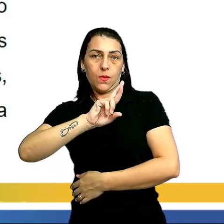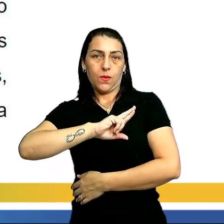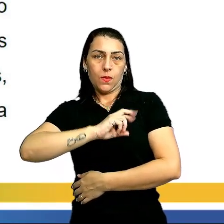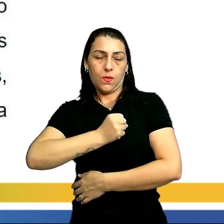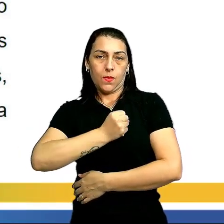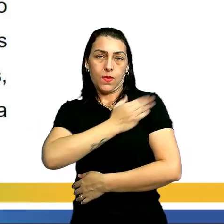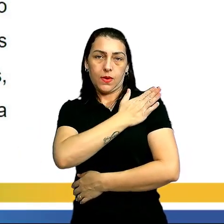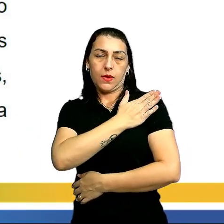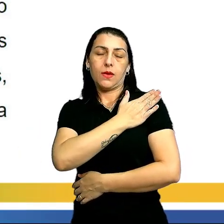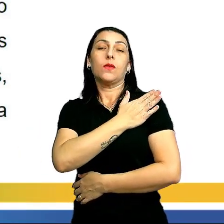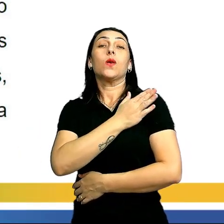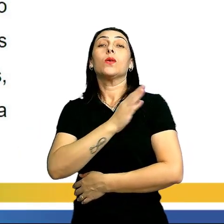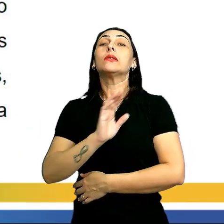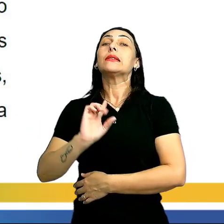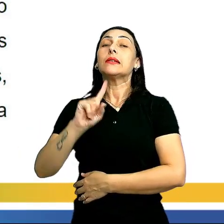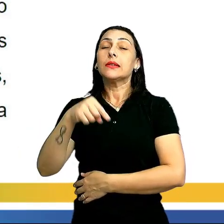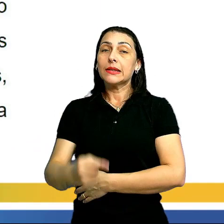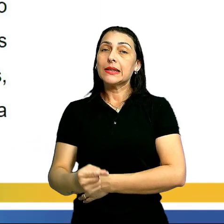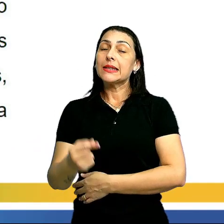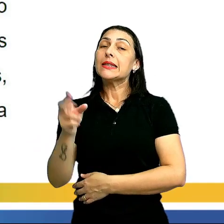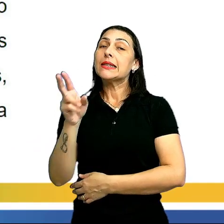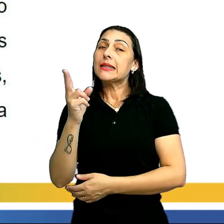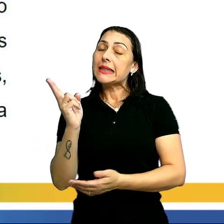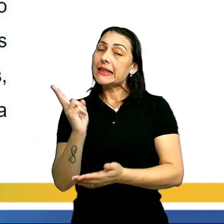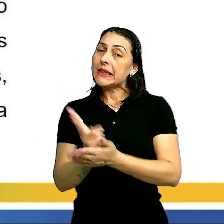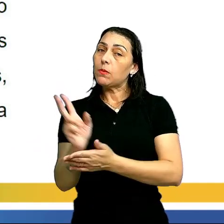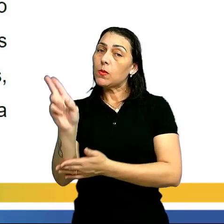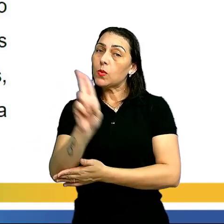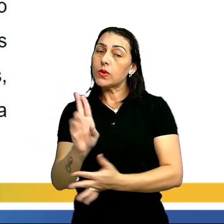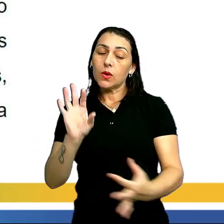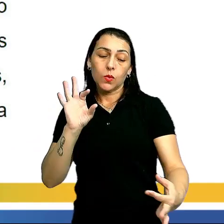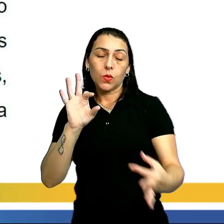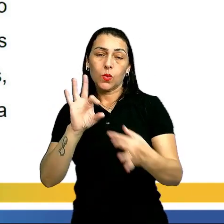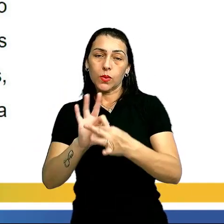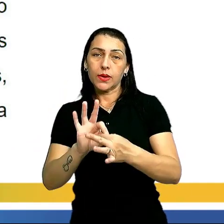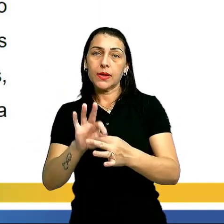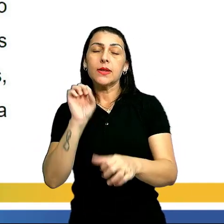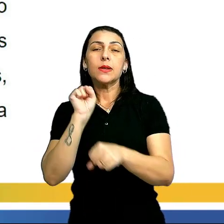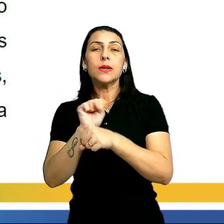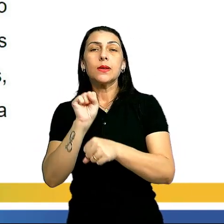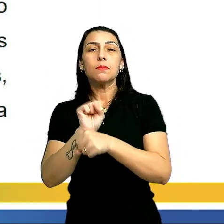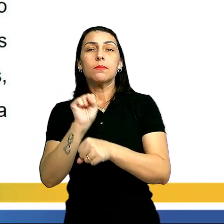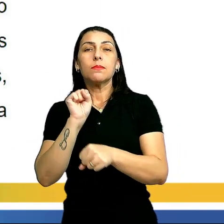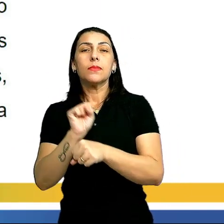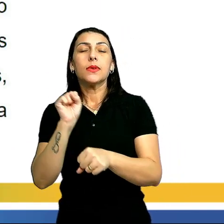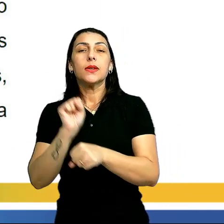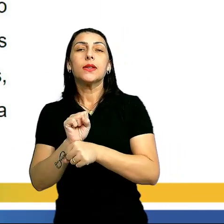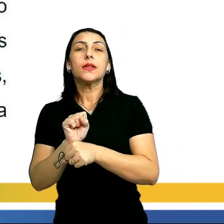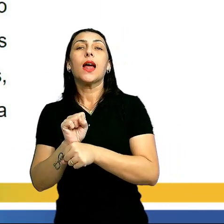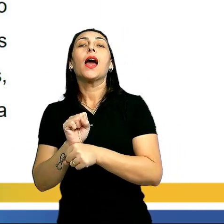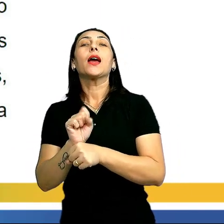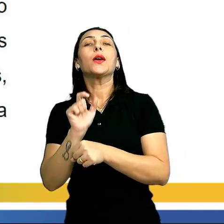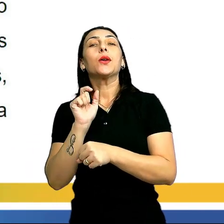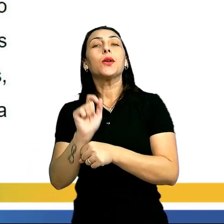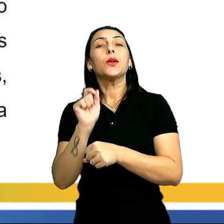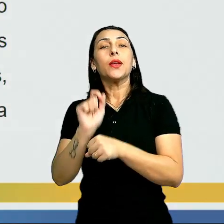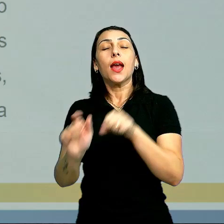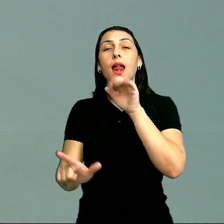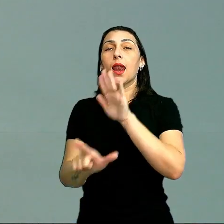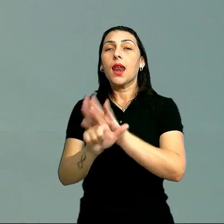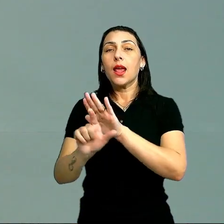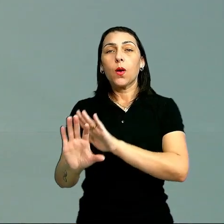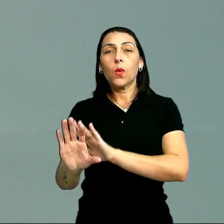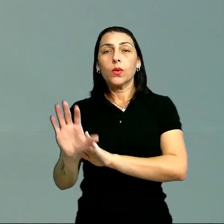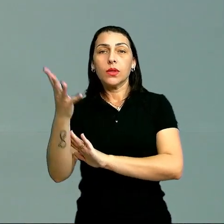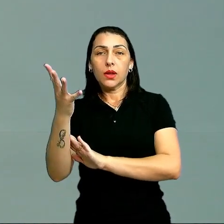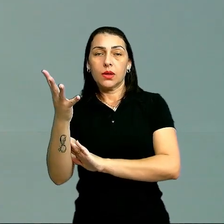eu continuo. Logo, sempre usando os conectivos, né? Espera-se que as devidas punições sejam